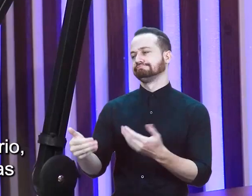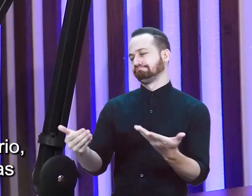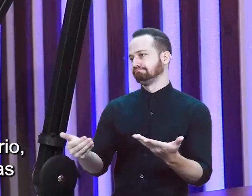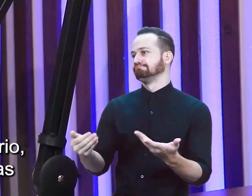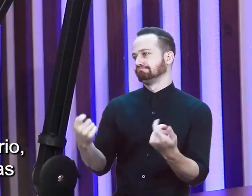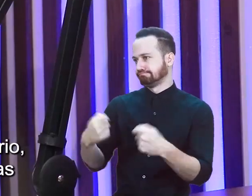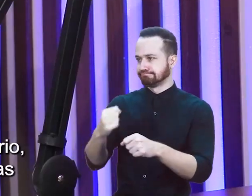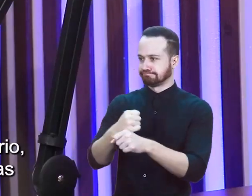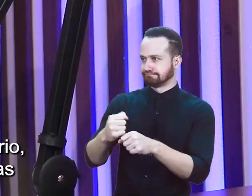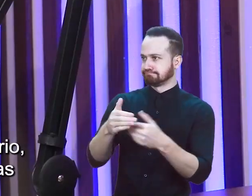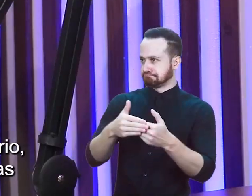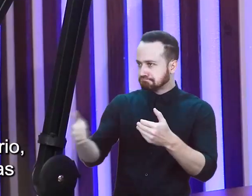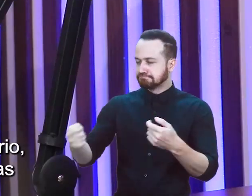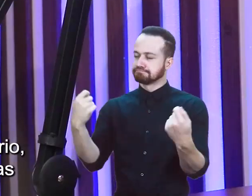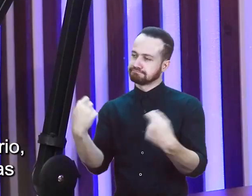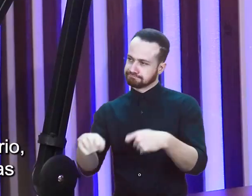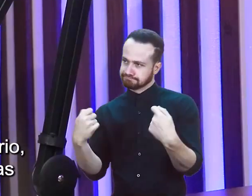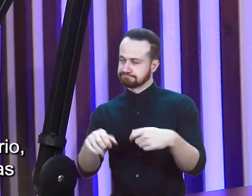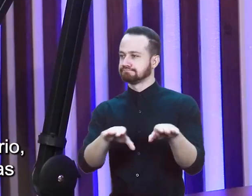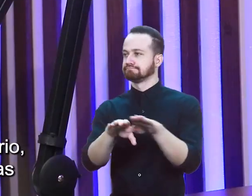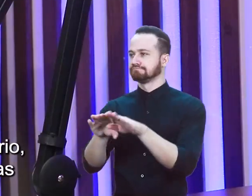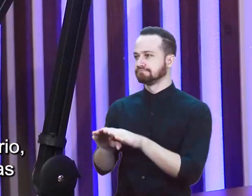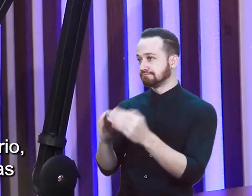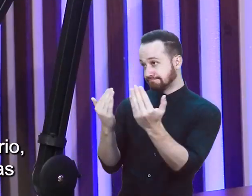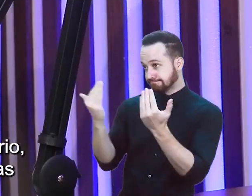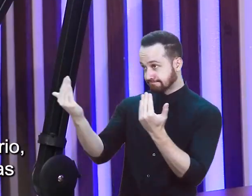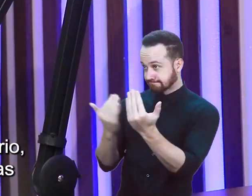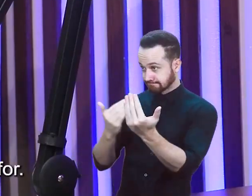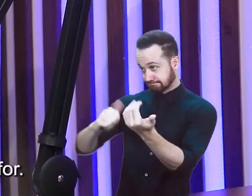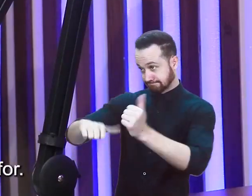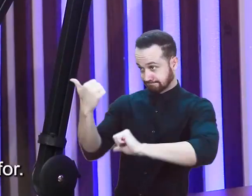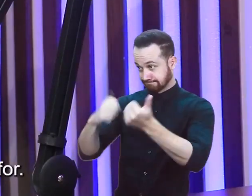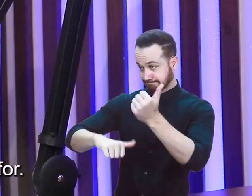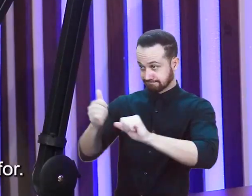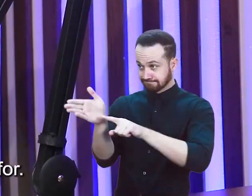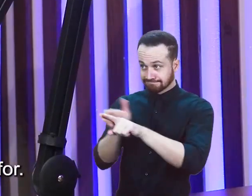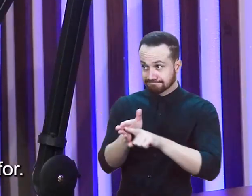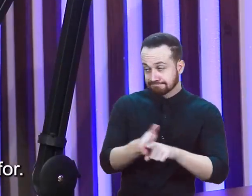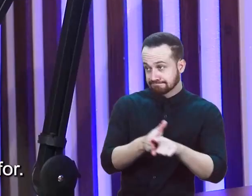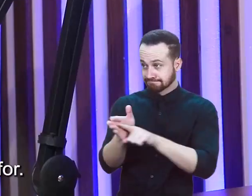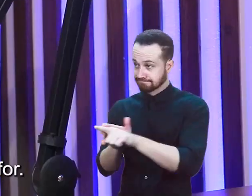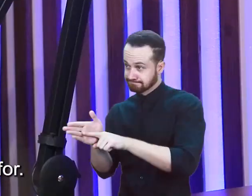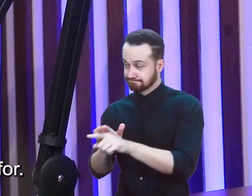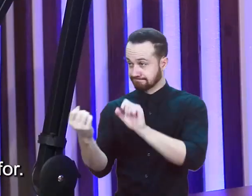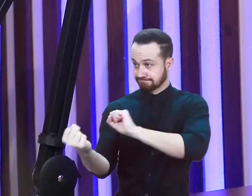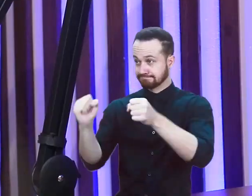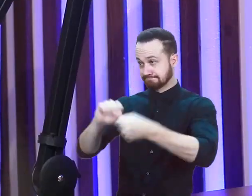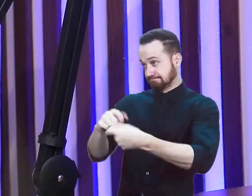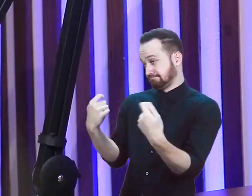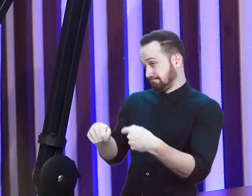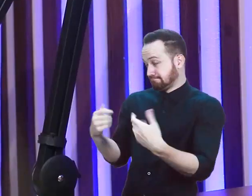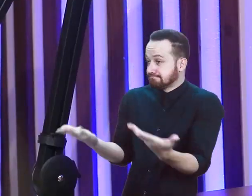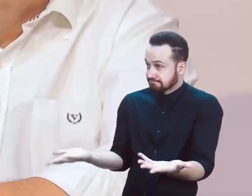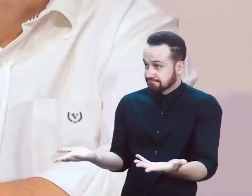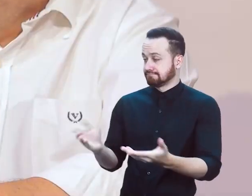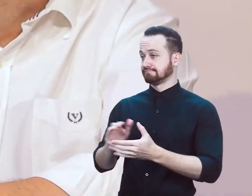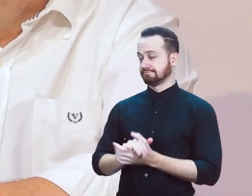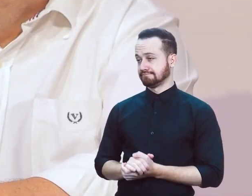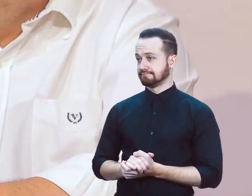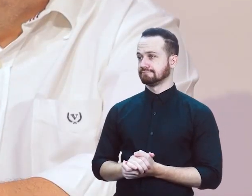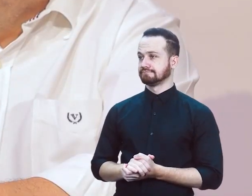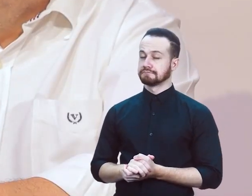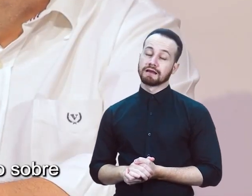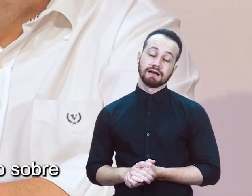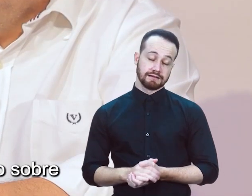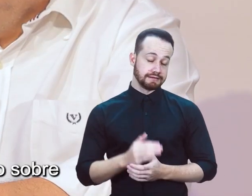tempo for necessário, fazendo avaliações periódicas e adequações, se necessário for.